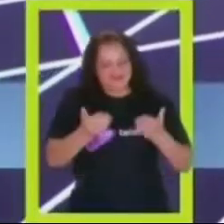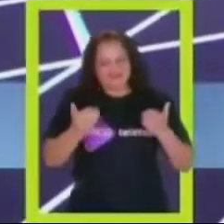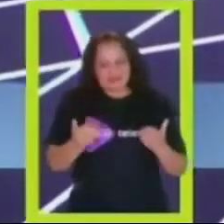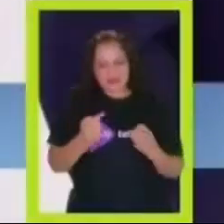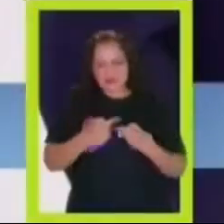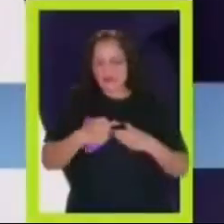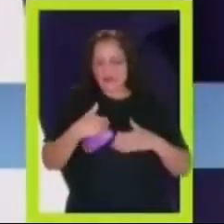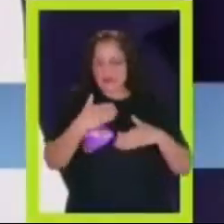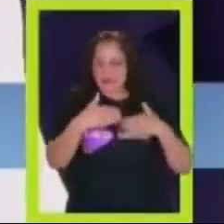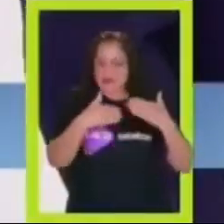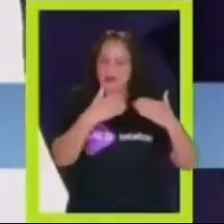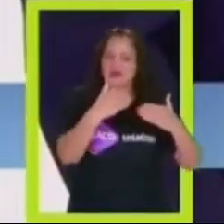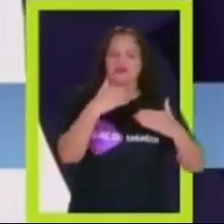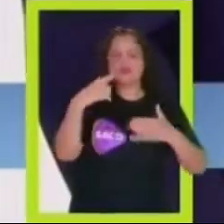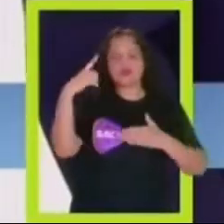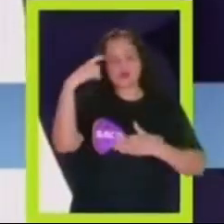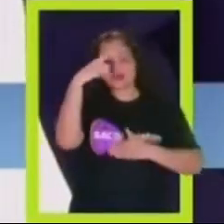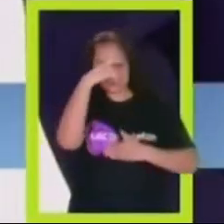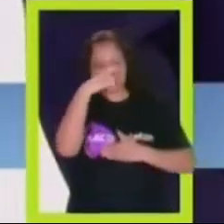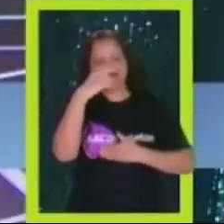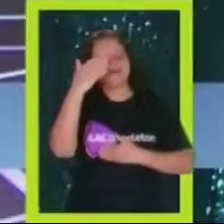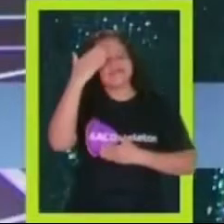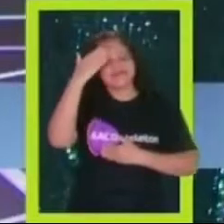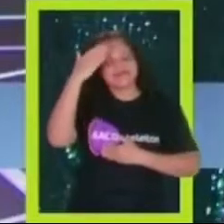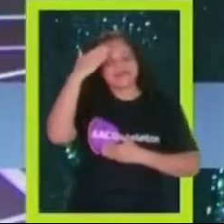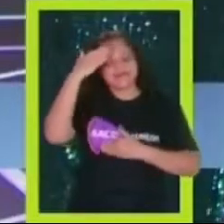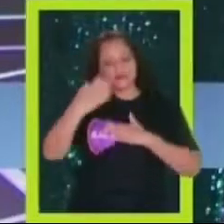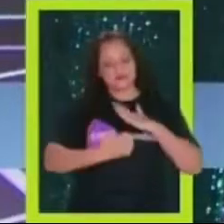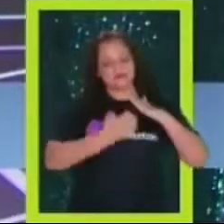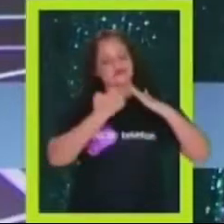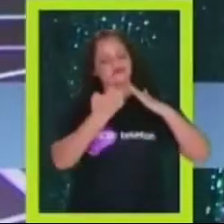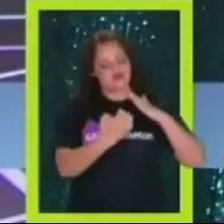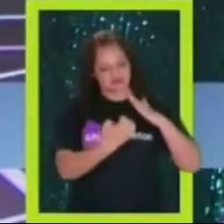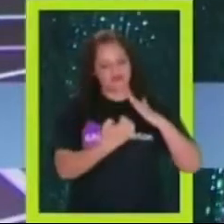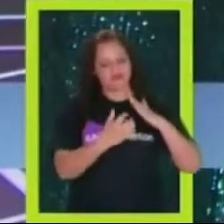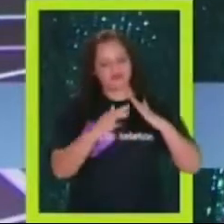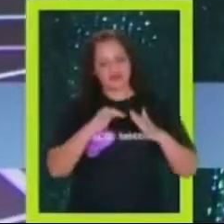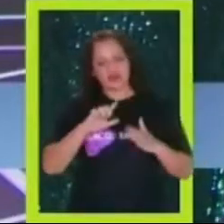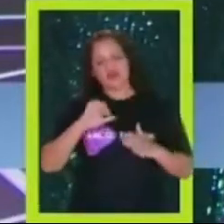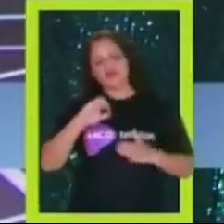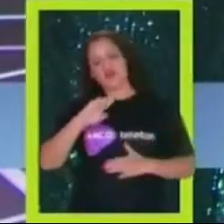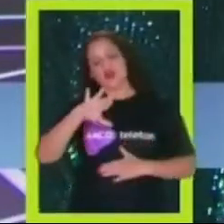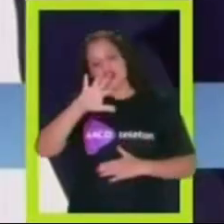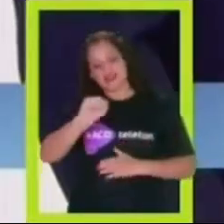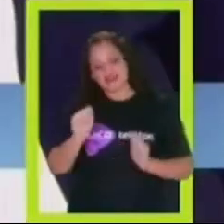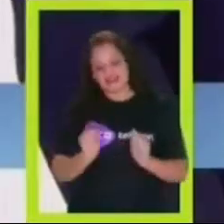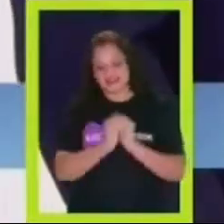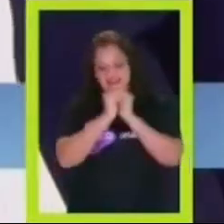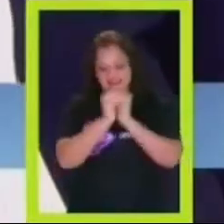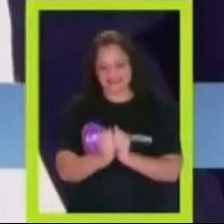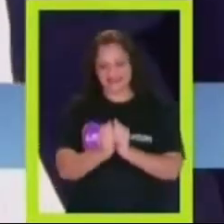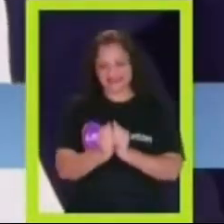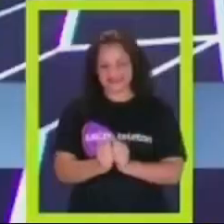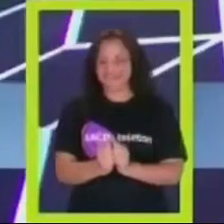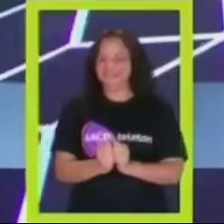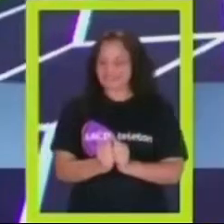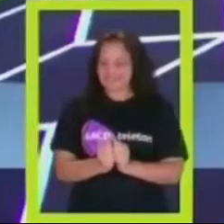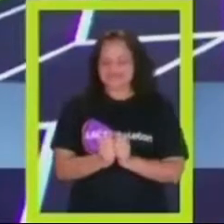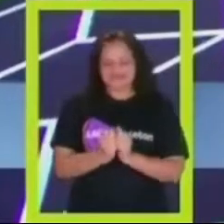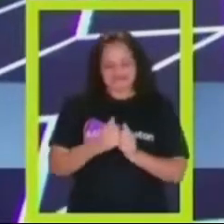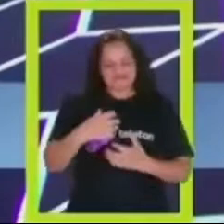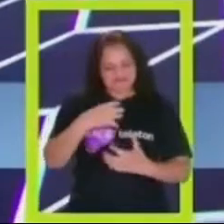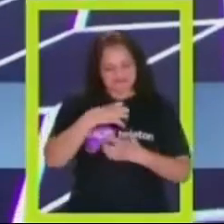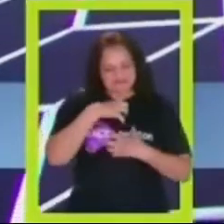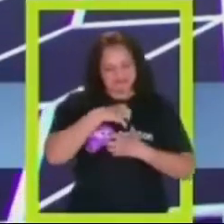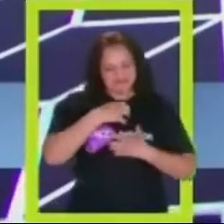todo esse processo de dificuldade, e saber que uma empresa como a Flora está aqui com a gente fica muito grato. Deixa eu ver.